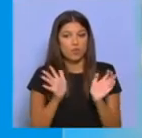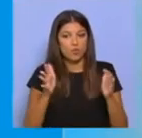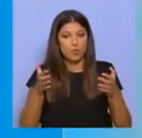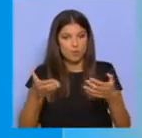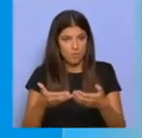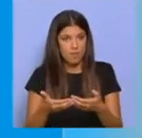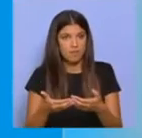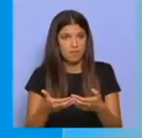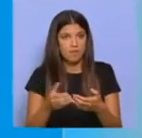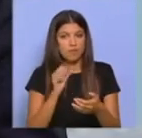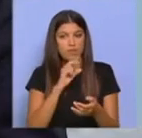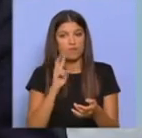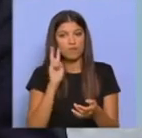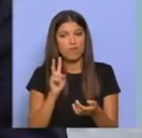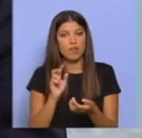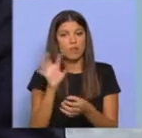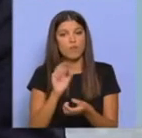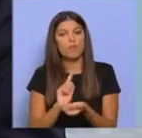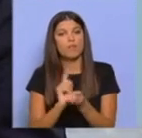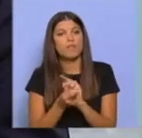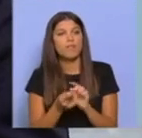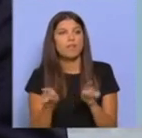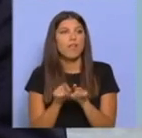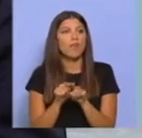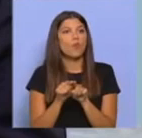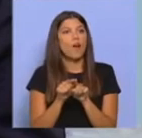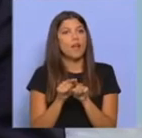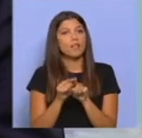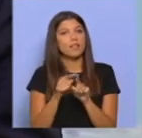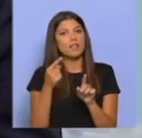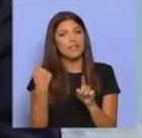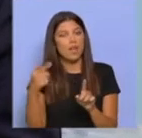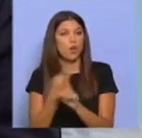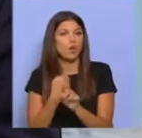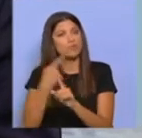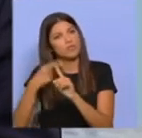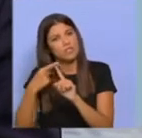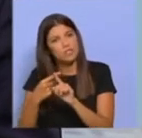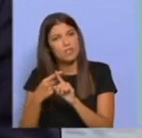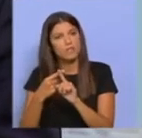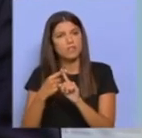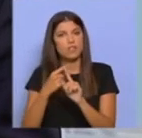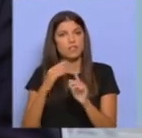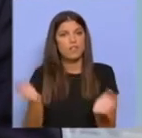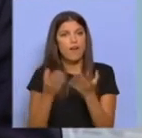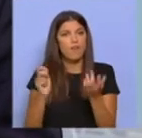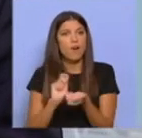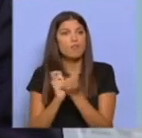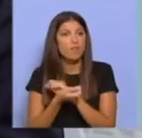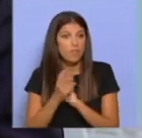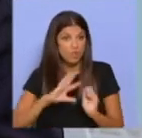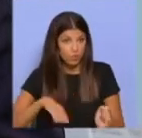bom sentido? Claro. E sublinha muito bem, há que primeiro ter consciência do enorme sofrimento que esta pandemia tem